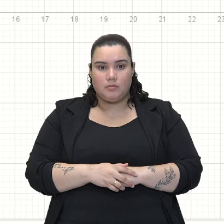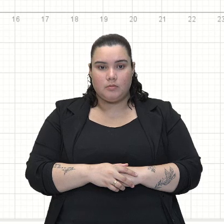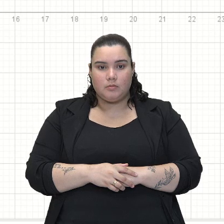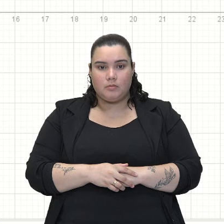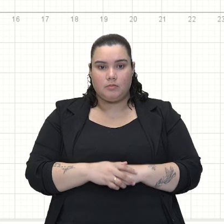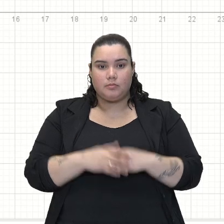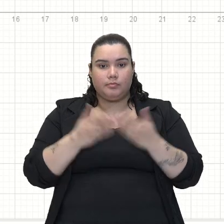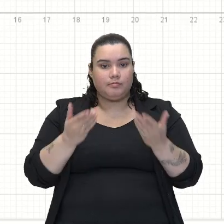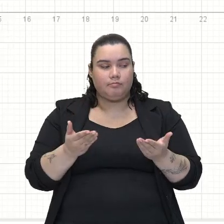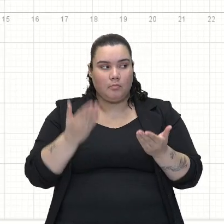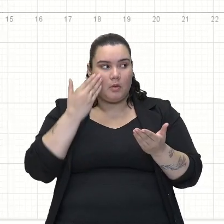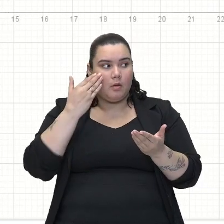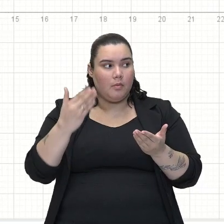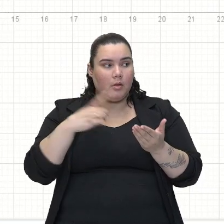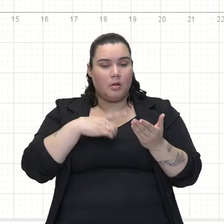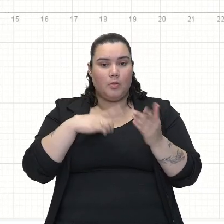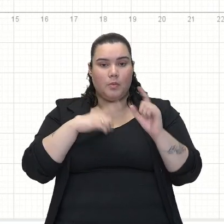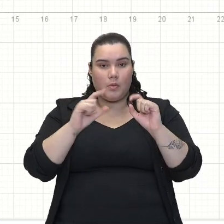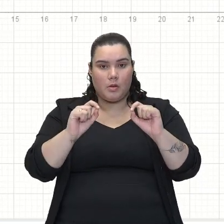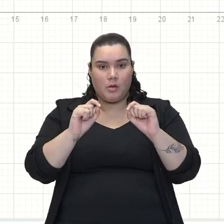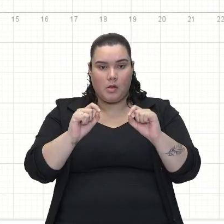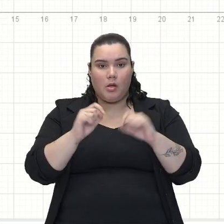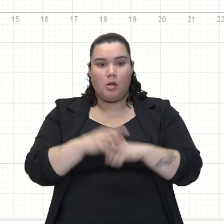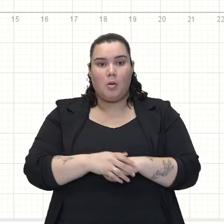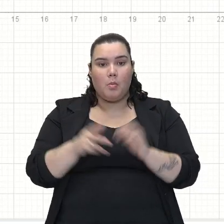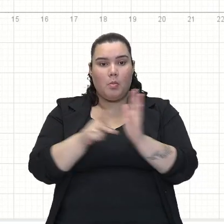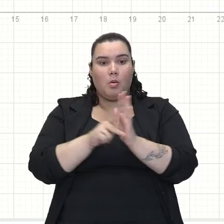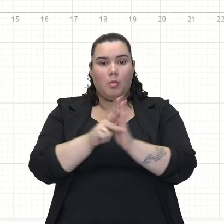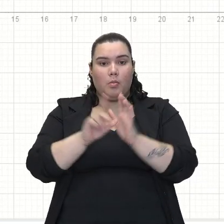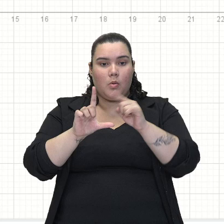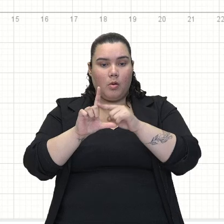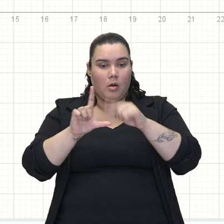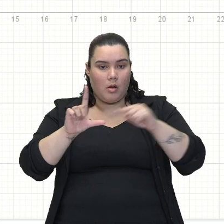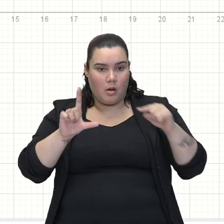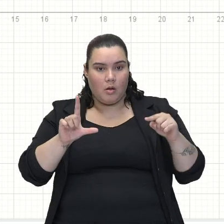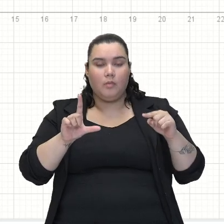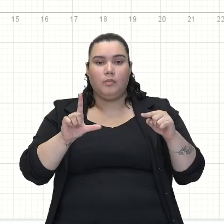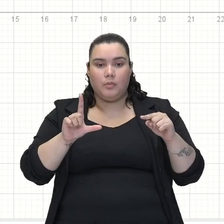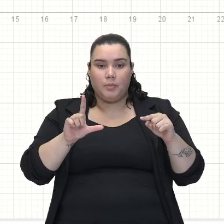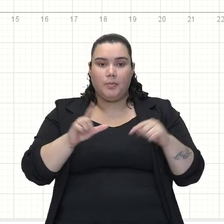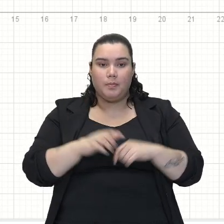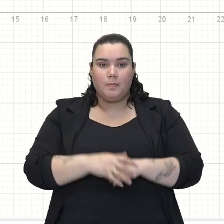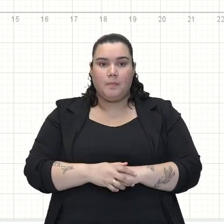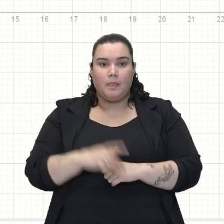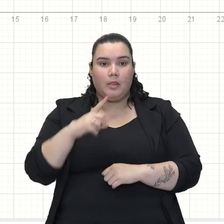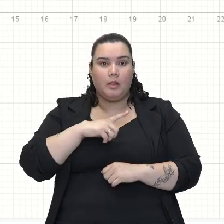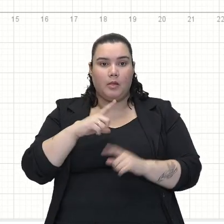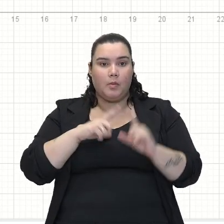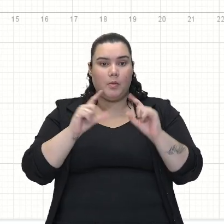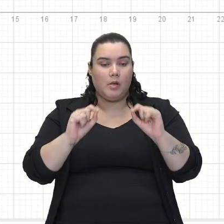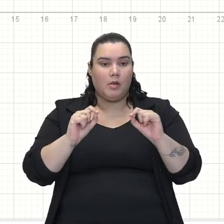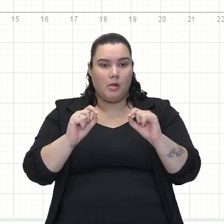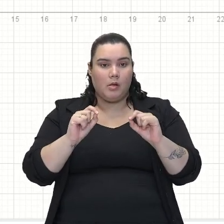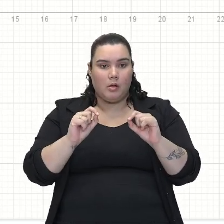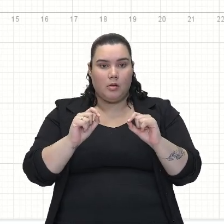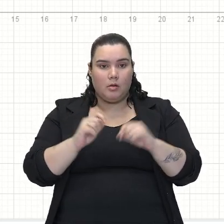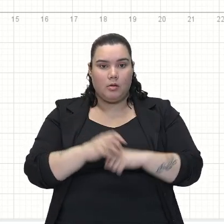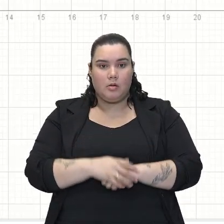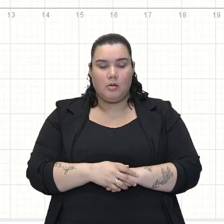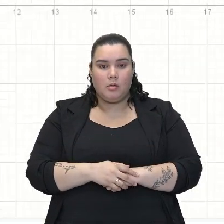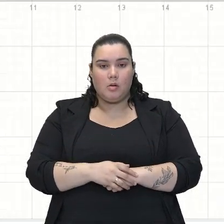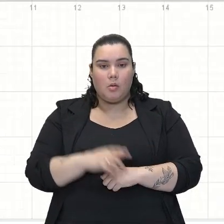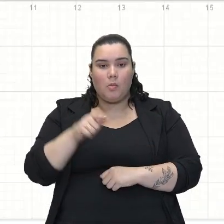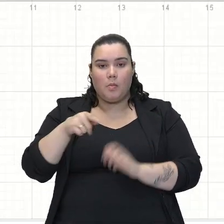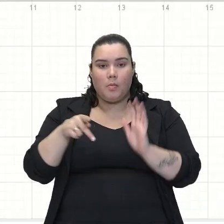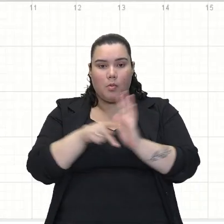Então, vemos aqui a parábola deste gráfico. Vejam que ele está cortando o eixo